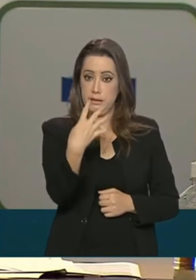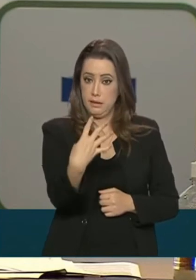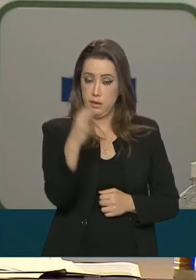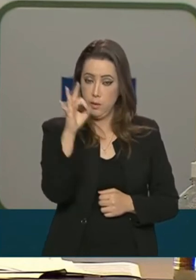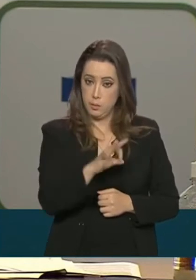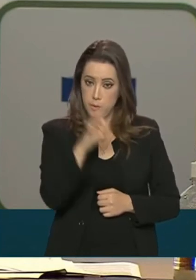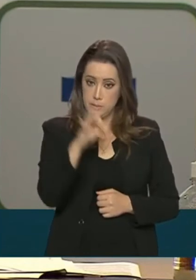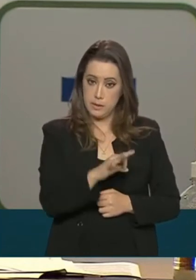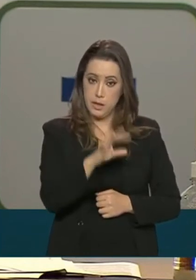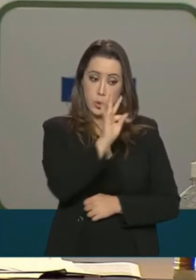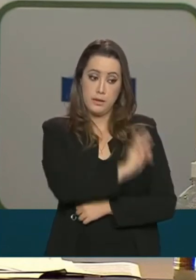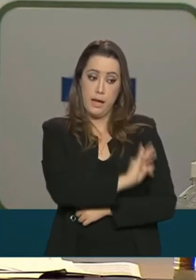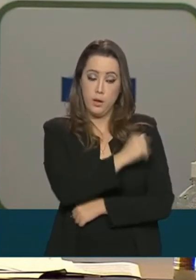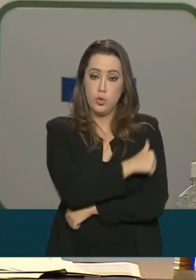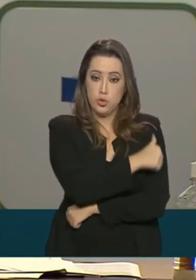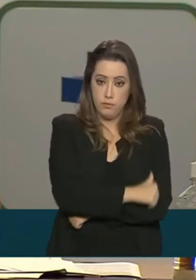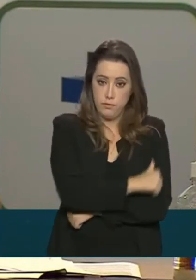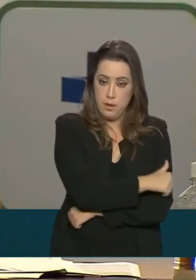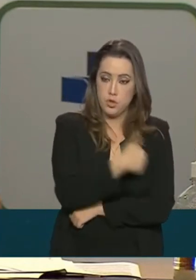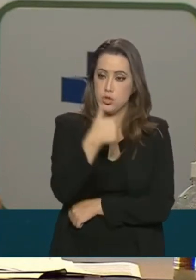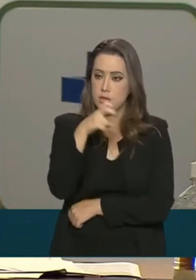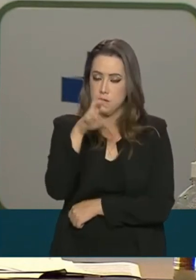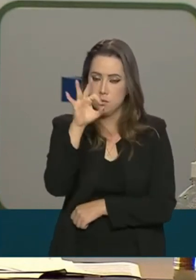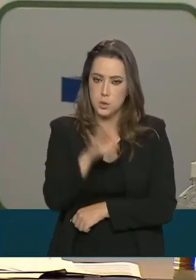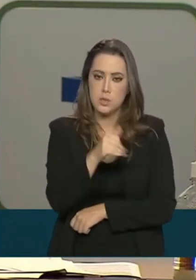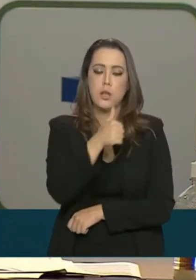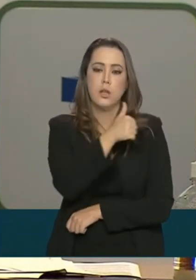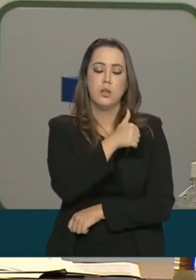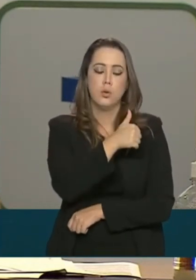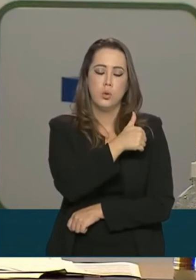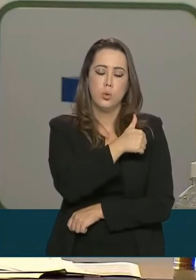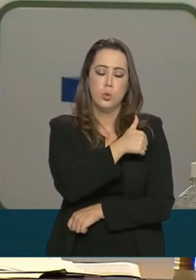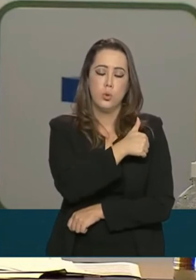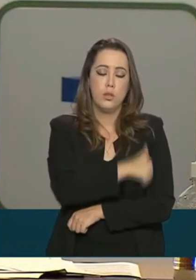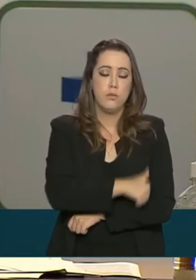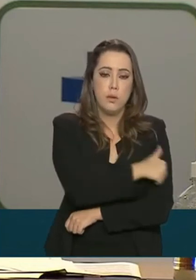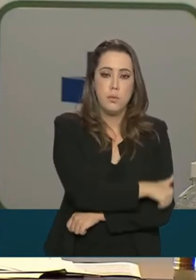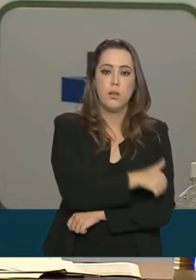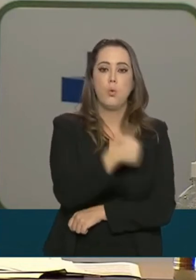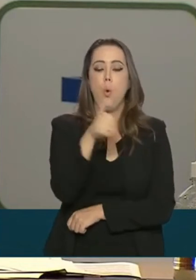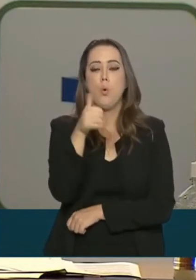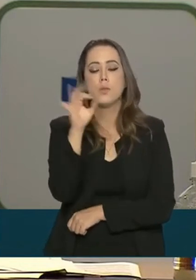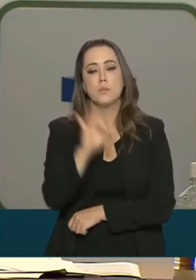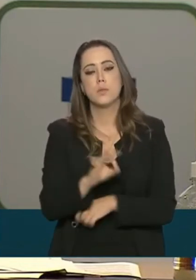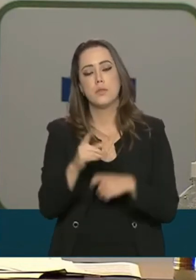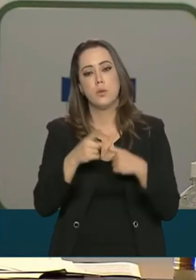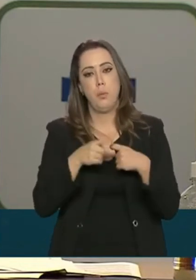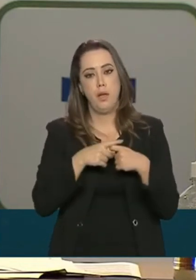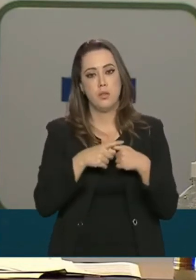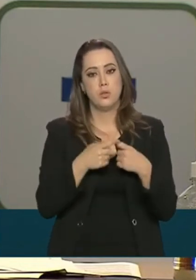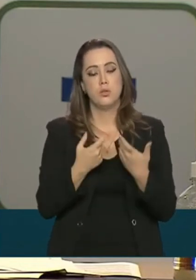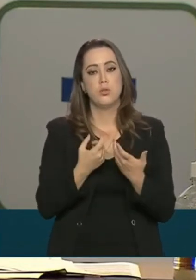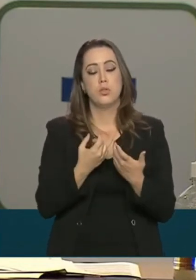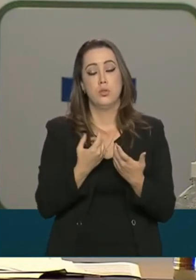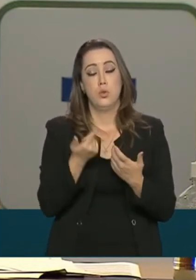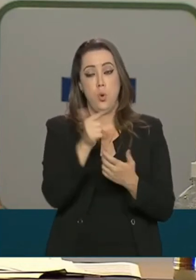enfermagem, 15% são enfermeiros, 11% médicos, 5% agentes comunitários de saúde, e a gente